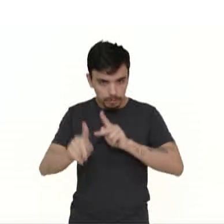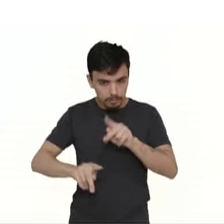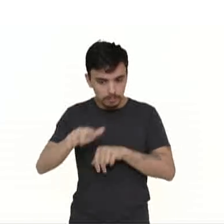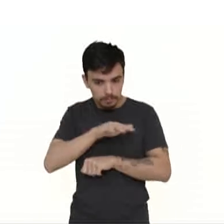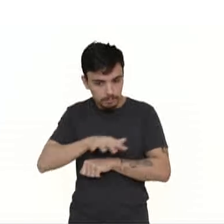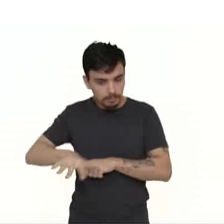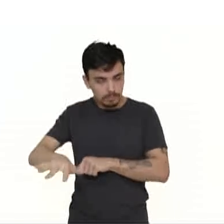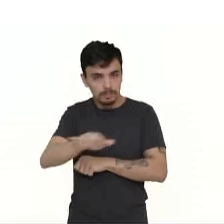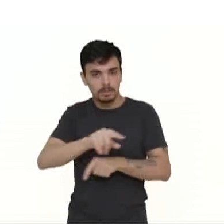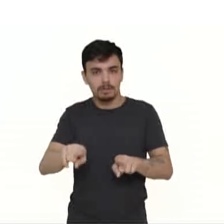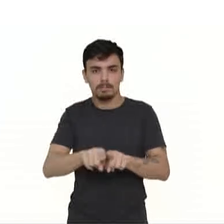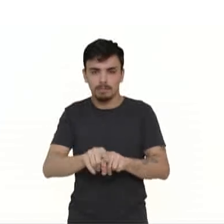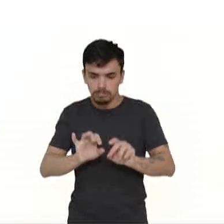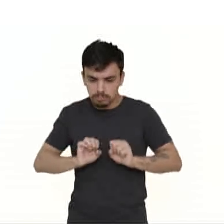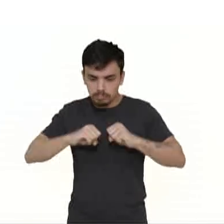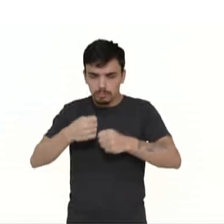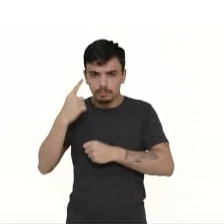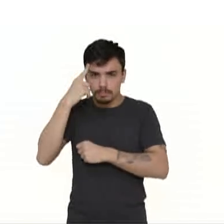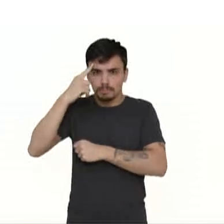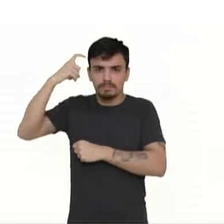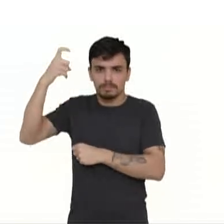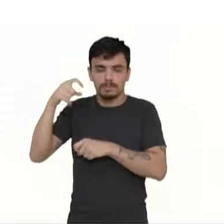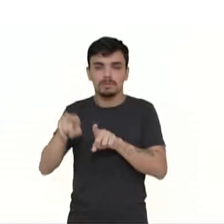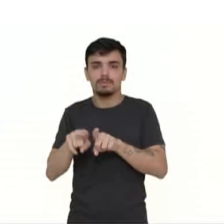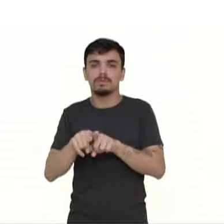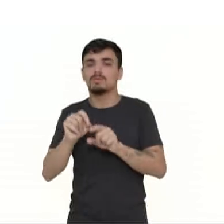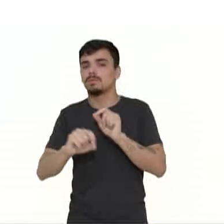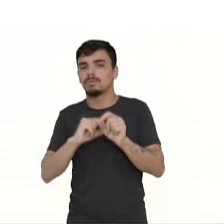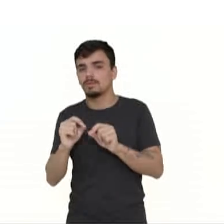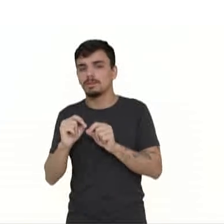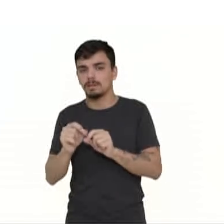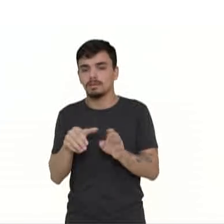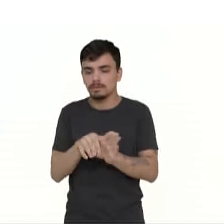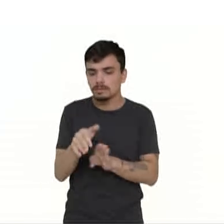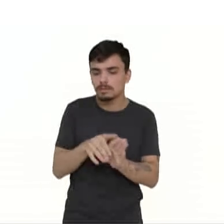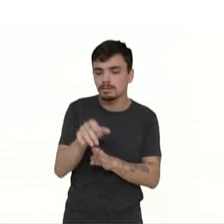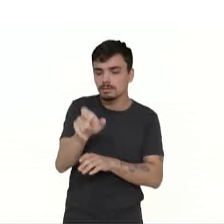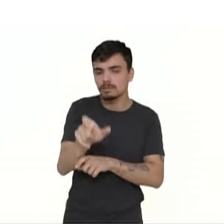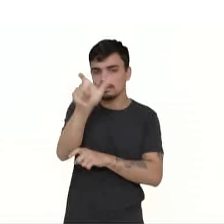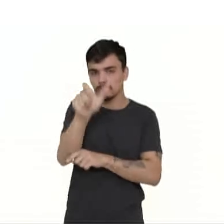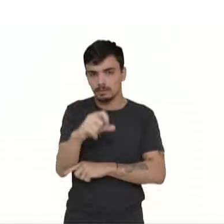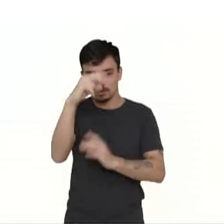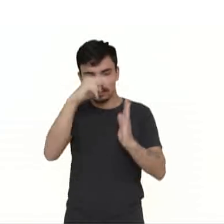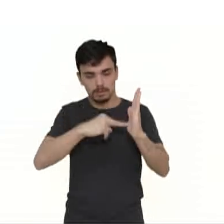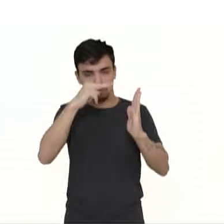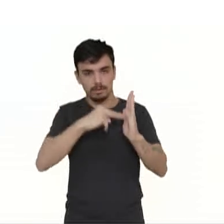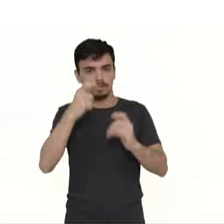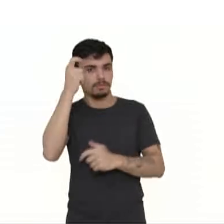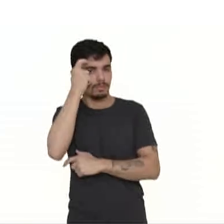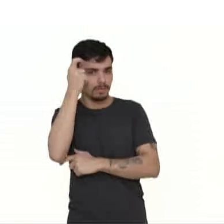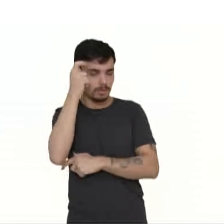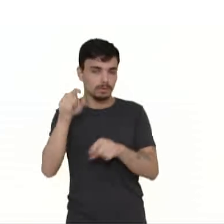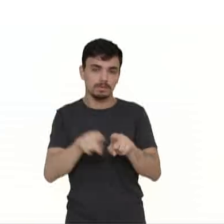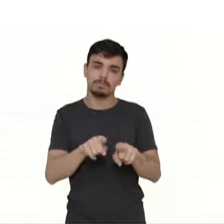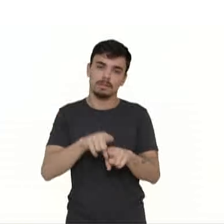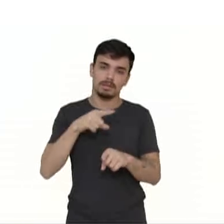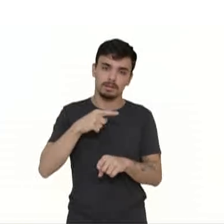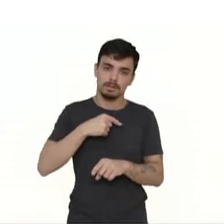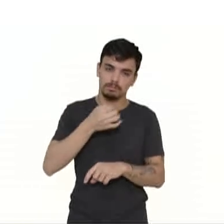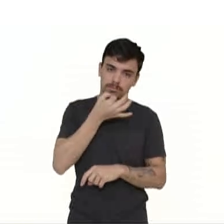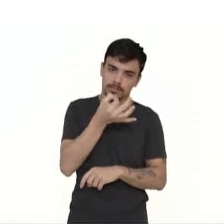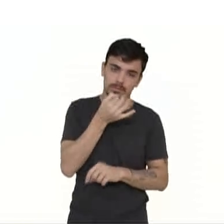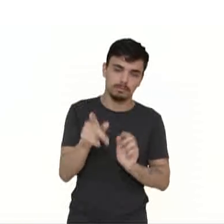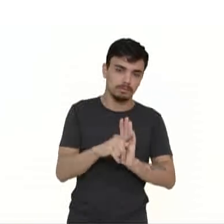A agressividade presente na charge incita o leitor a se conscientizar e assumir uma atitude crítica diante do